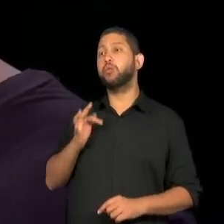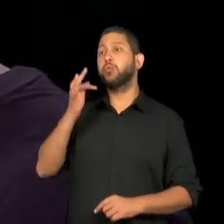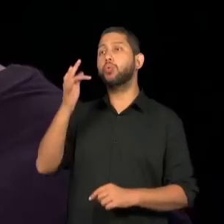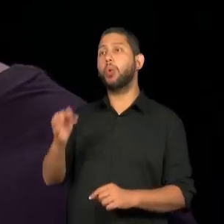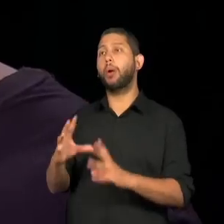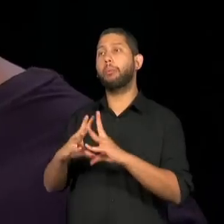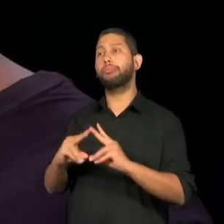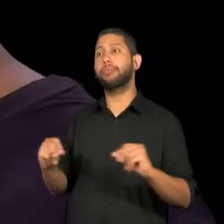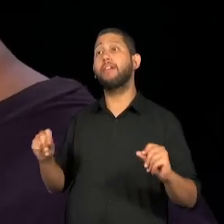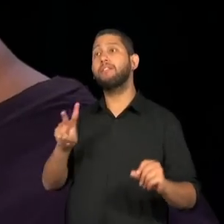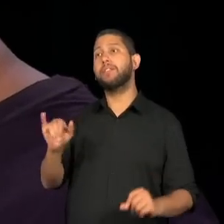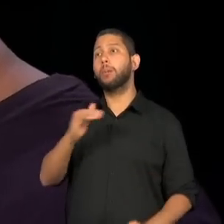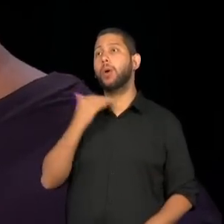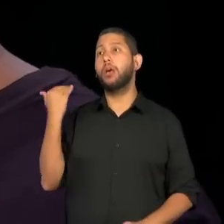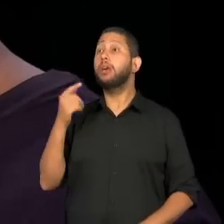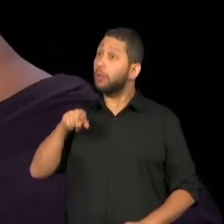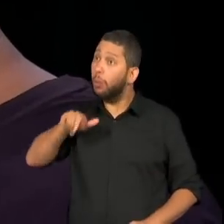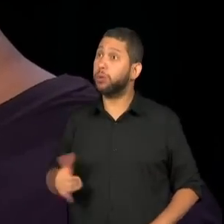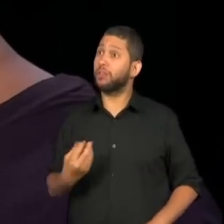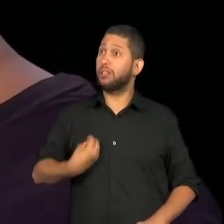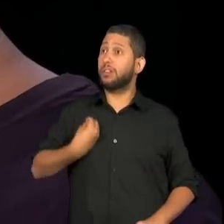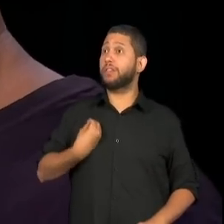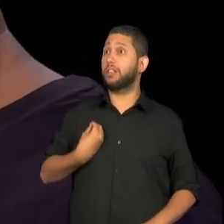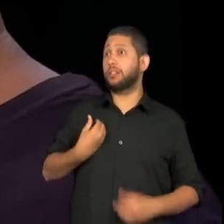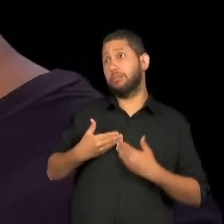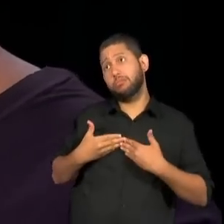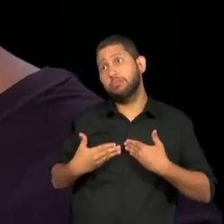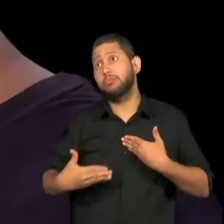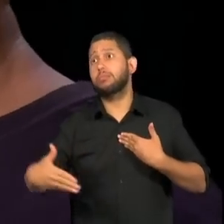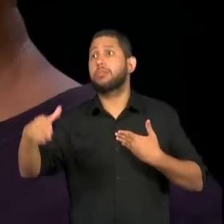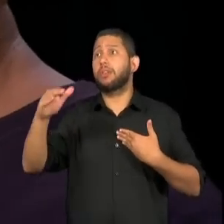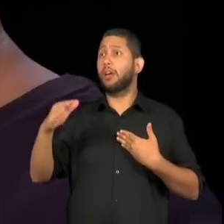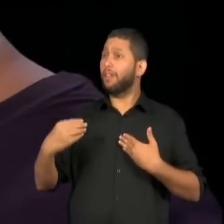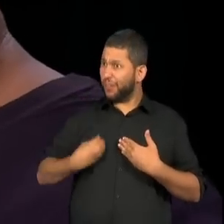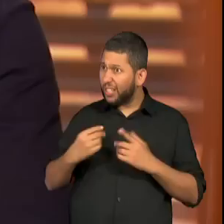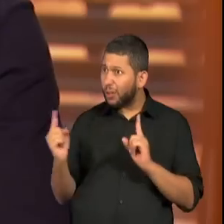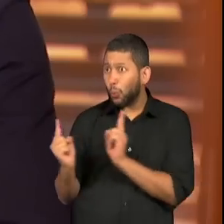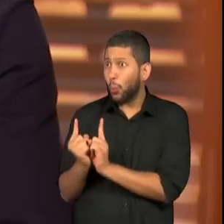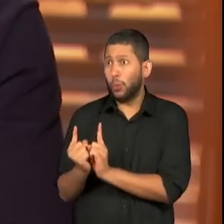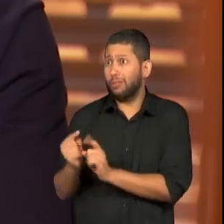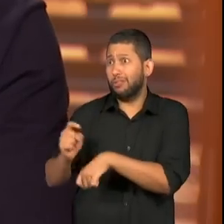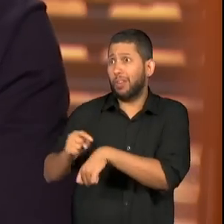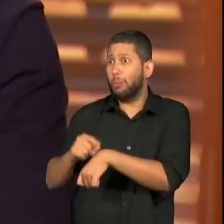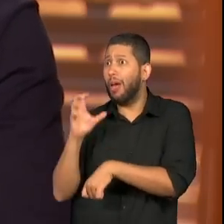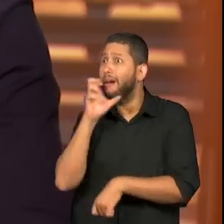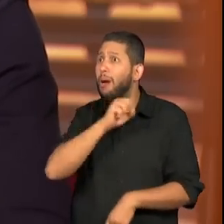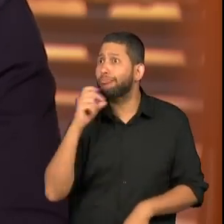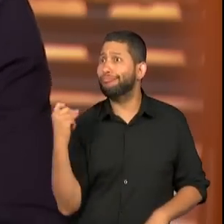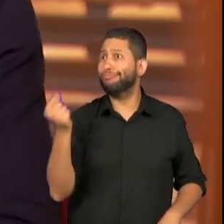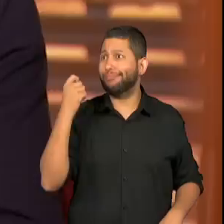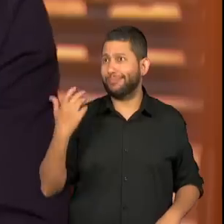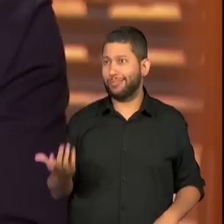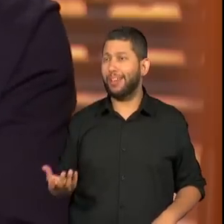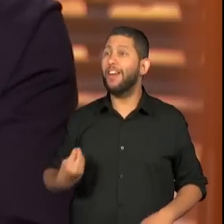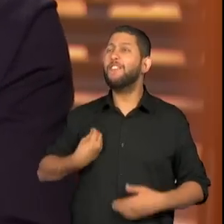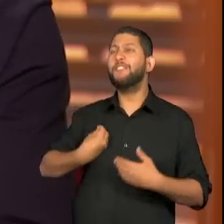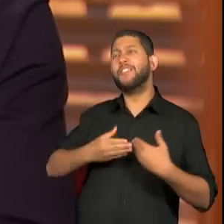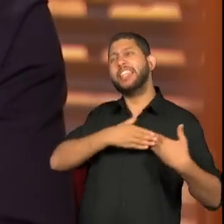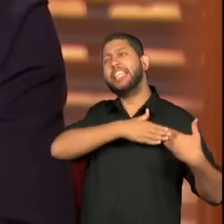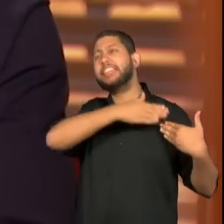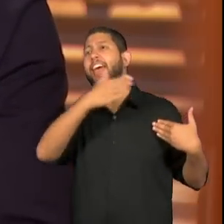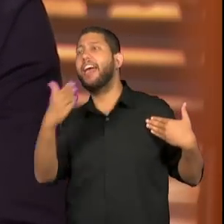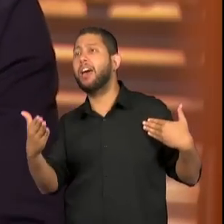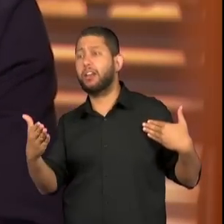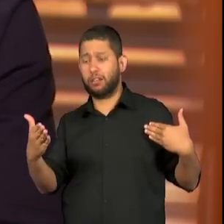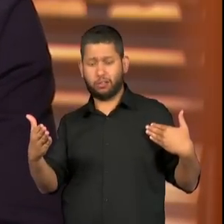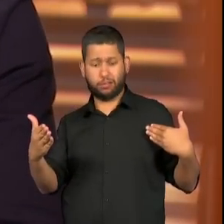da melhor maneira possível enquanto ela dura. E ela é curta. Então a gente tem uma vida, quando a gente fala assim, a gente tem uma vida inteira pela frente.